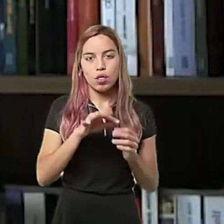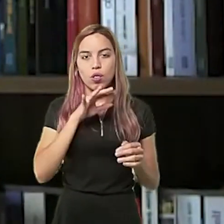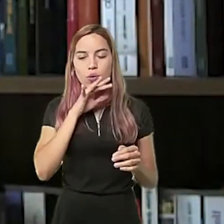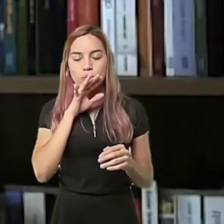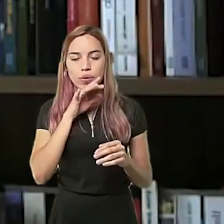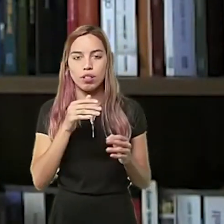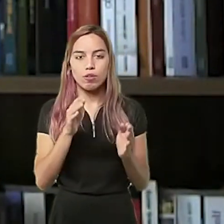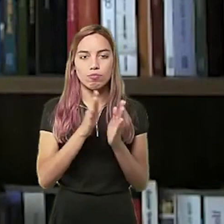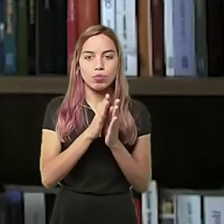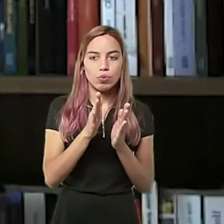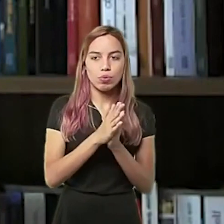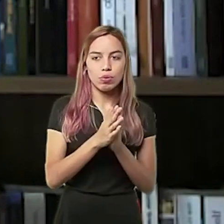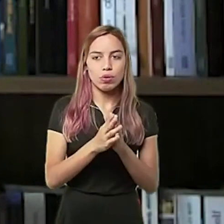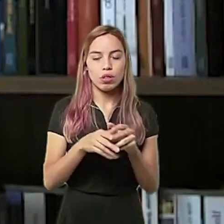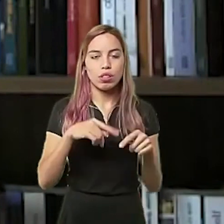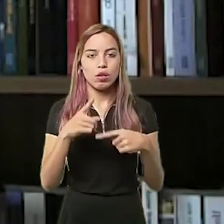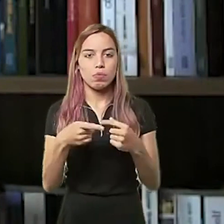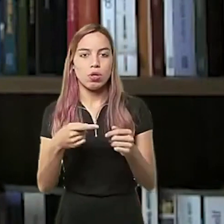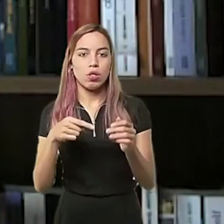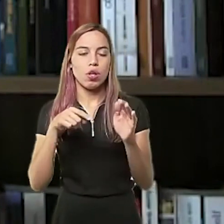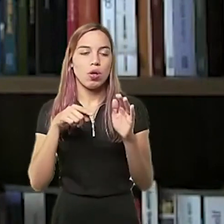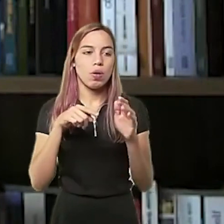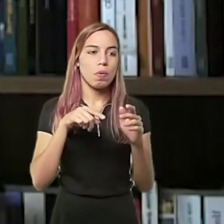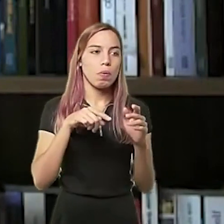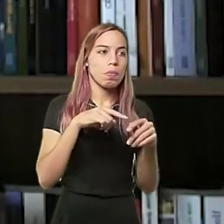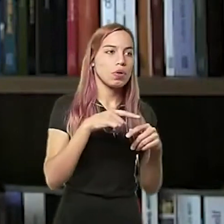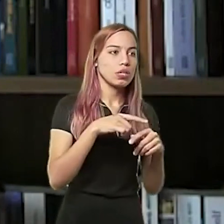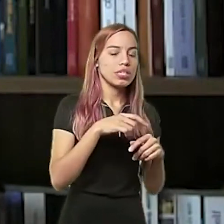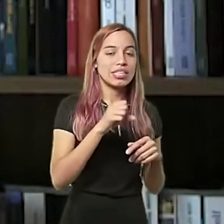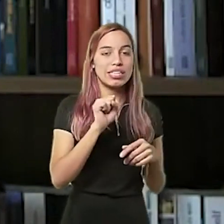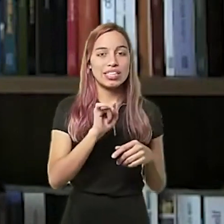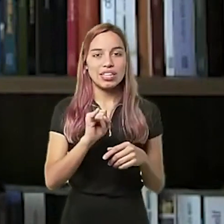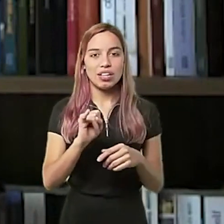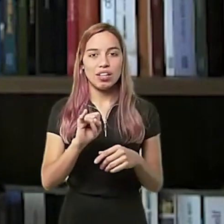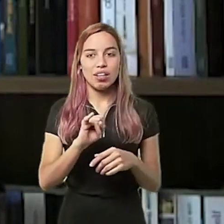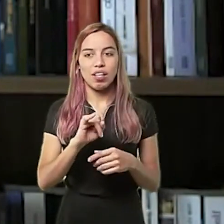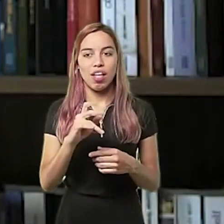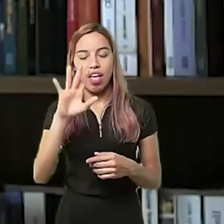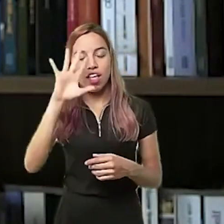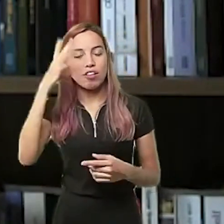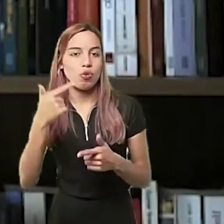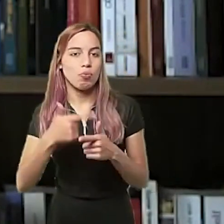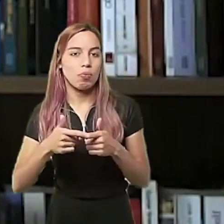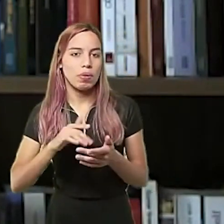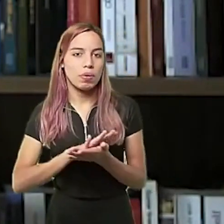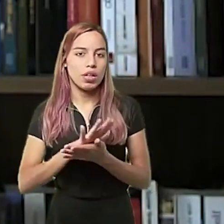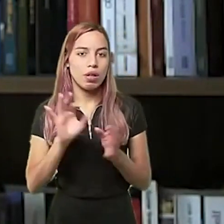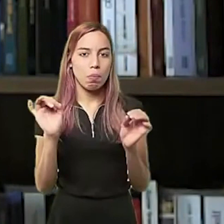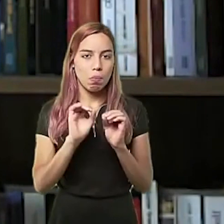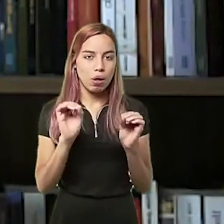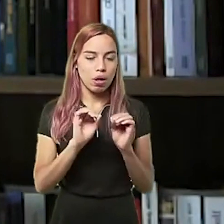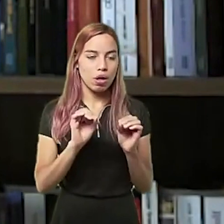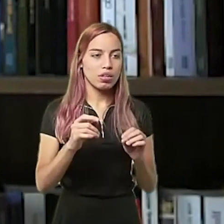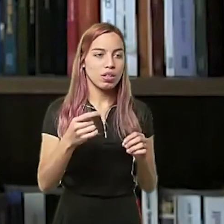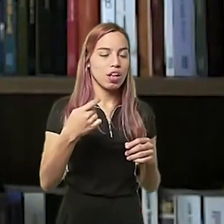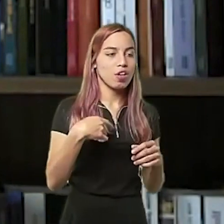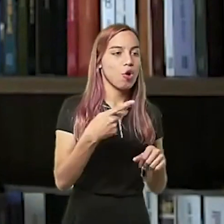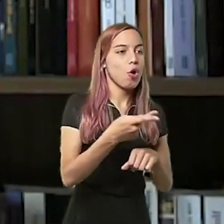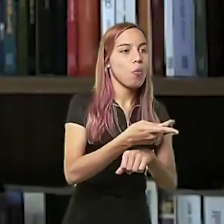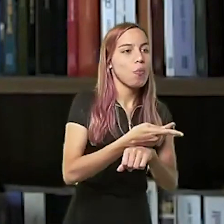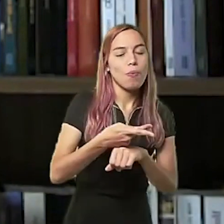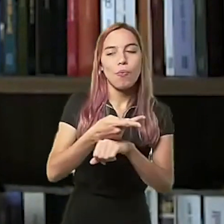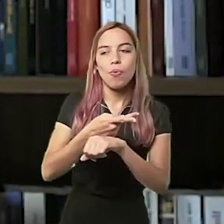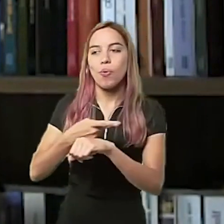pessoas procuravam outras formas de se conectar com o sagrado, né, se conectar com o